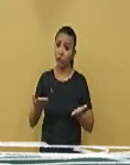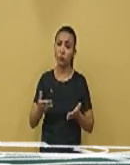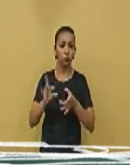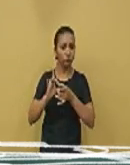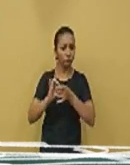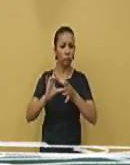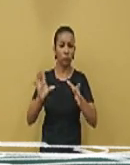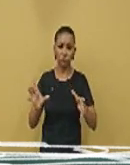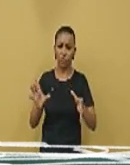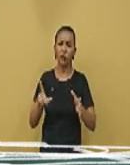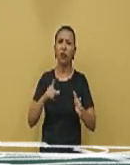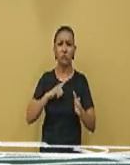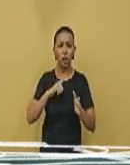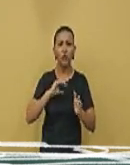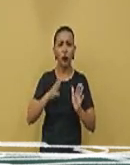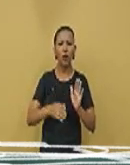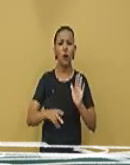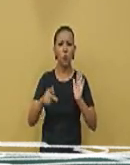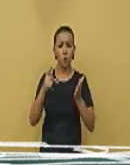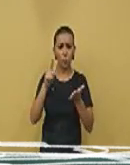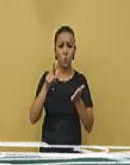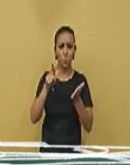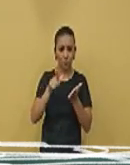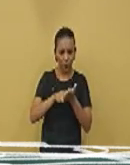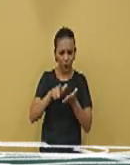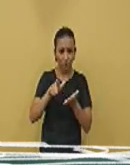dispensado, existe até um parecer do Gisiel já aqui,